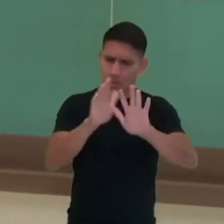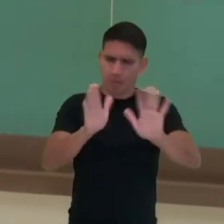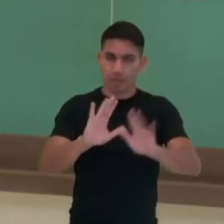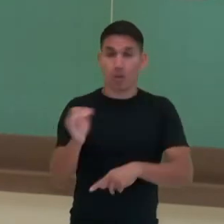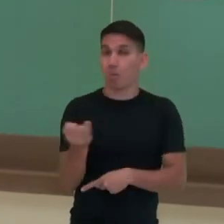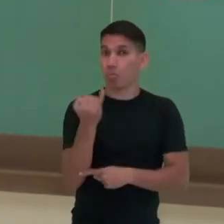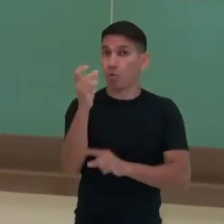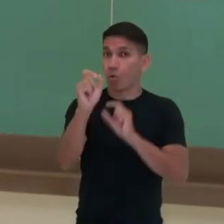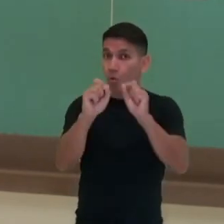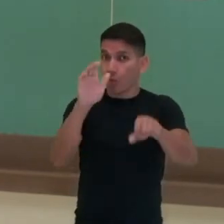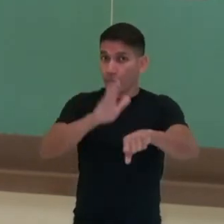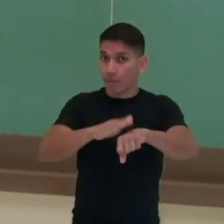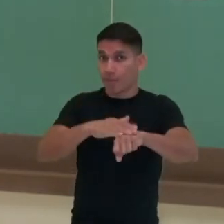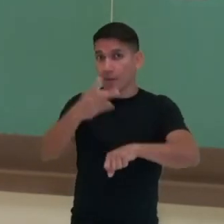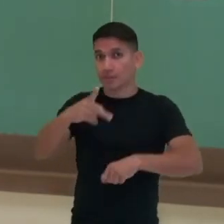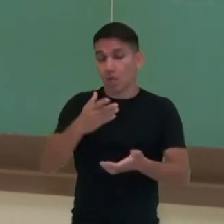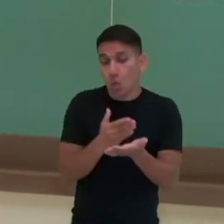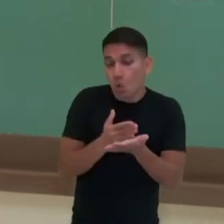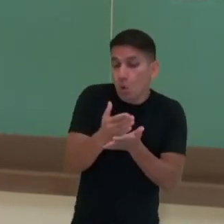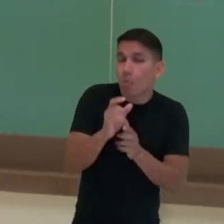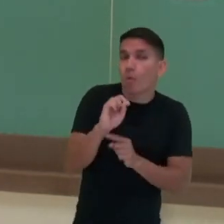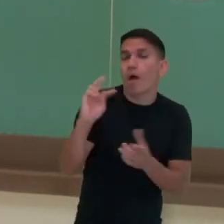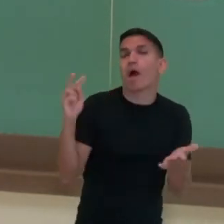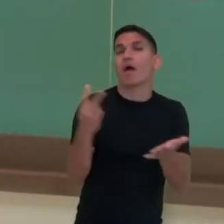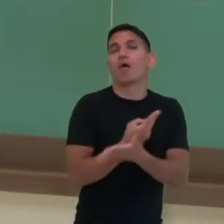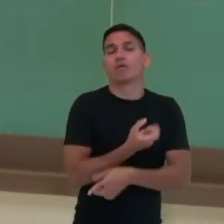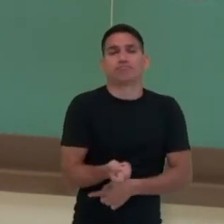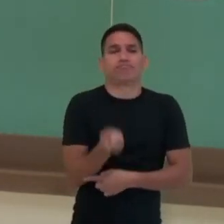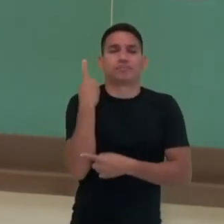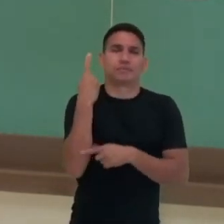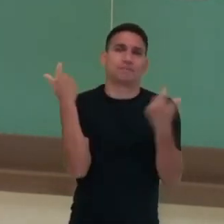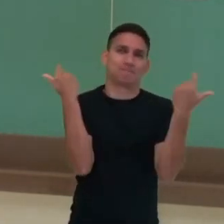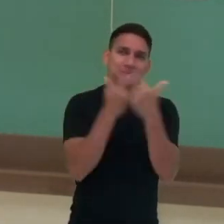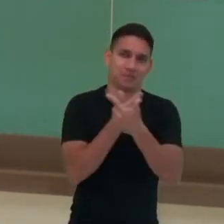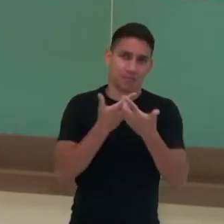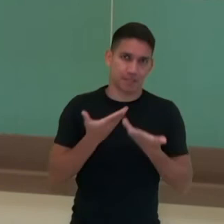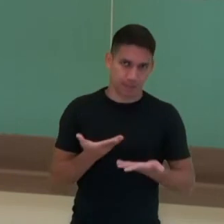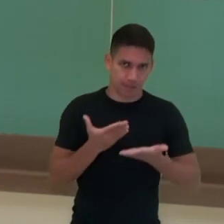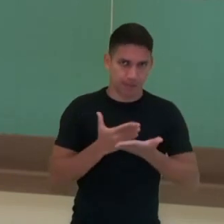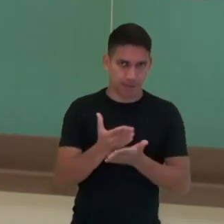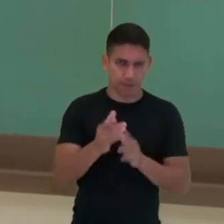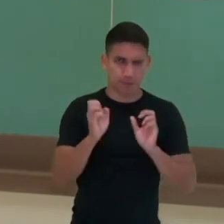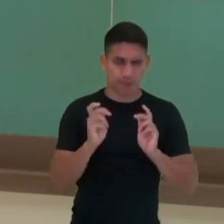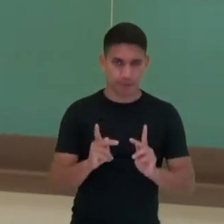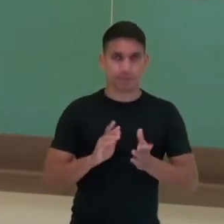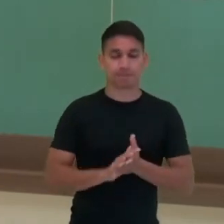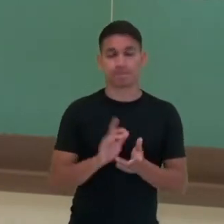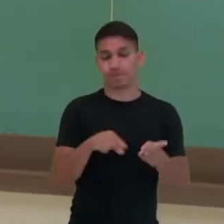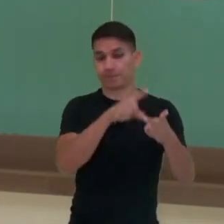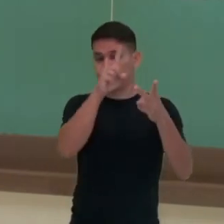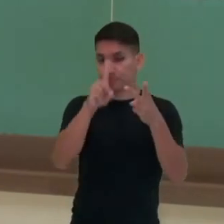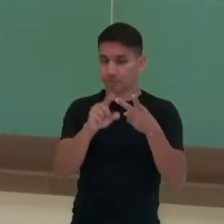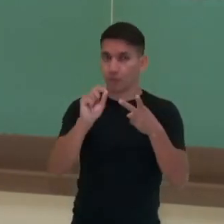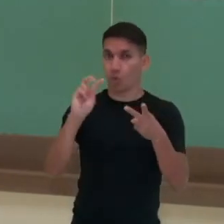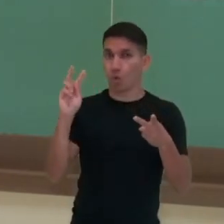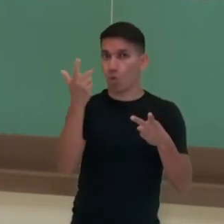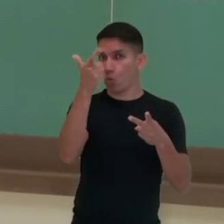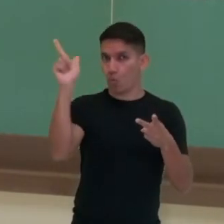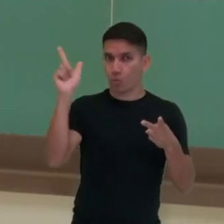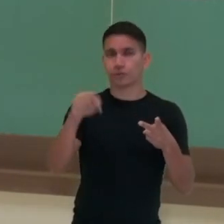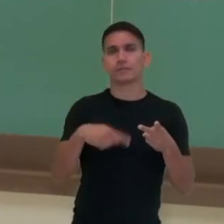importante é você partir de um fato inusitado e engraçado, tá? Segundo passo,